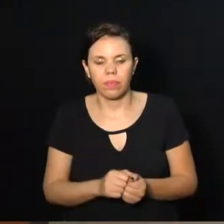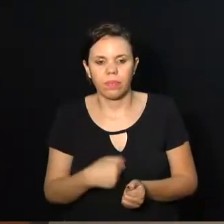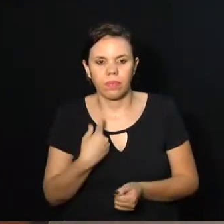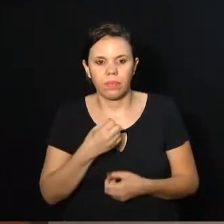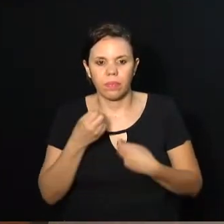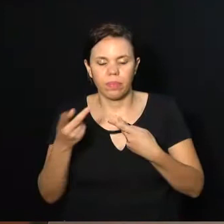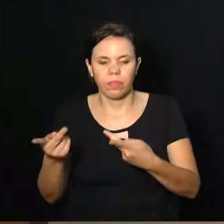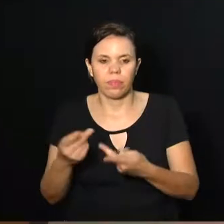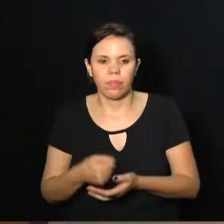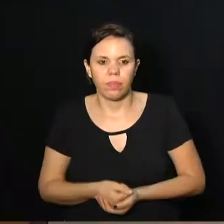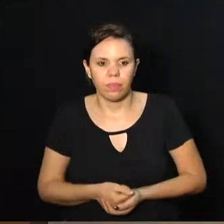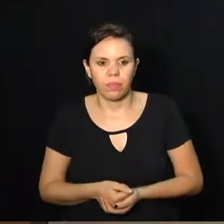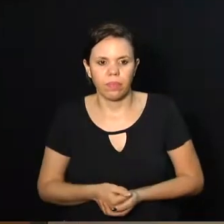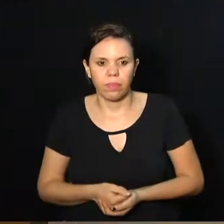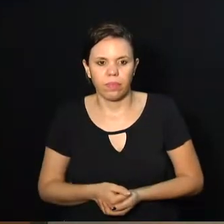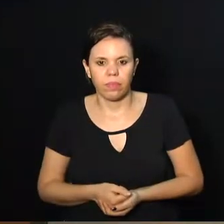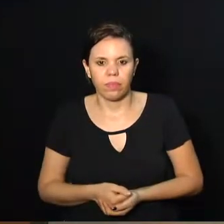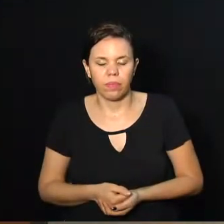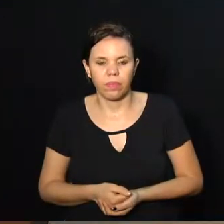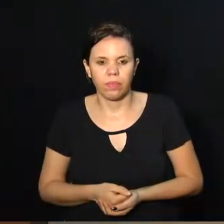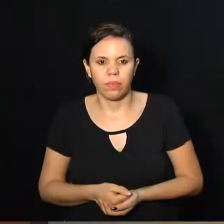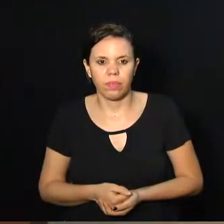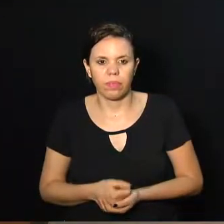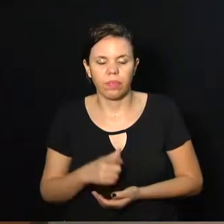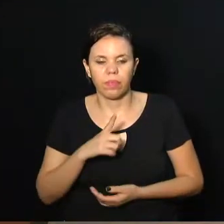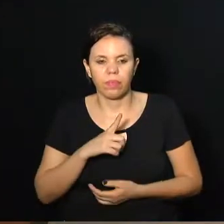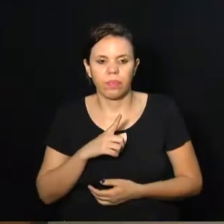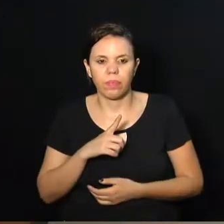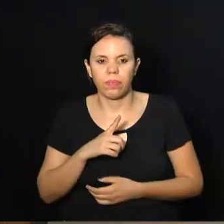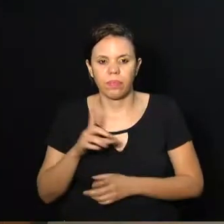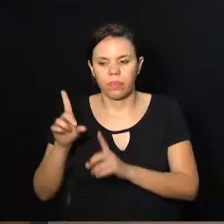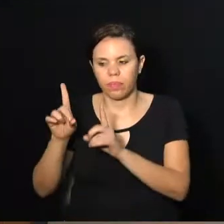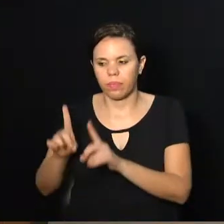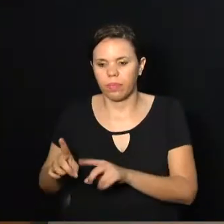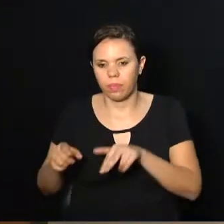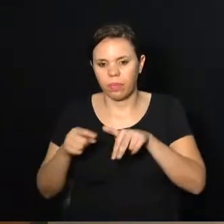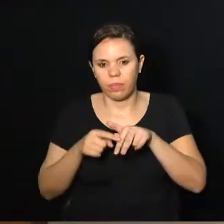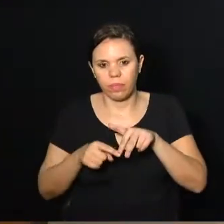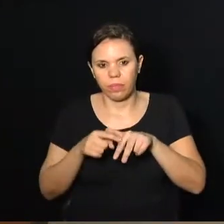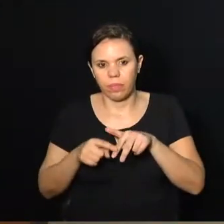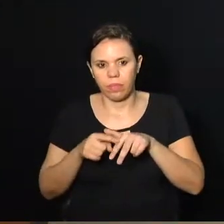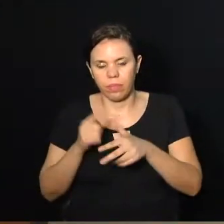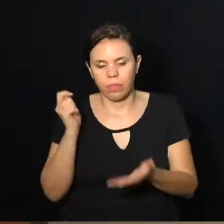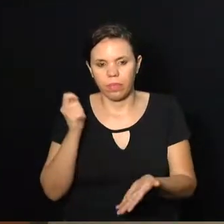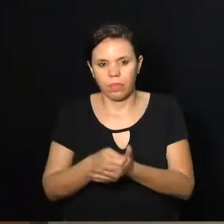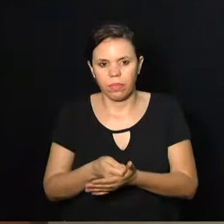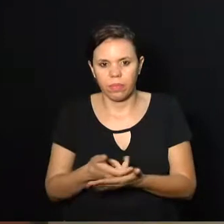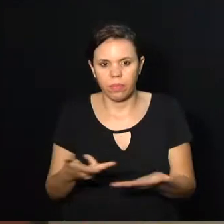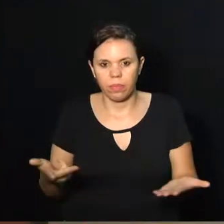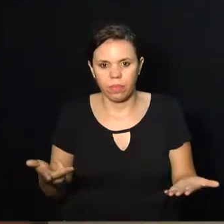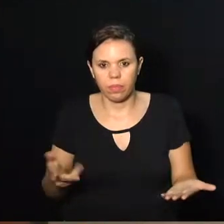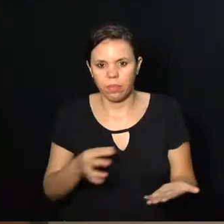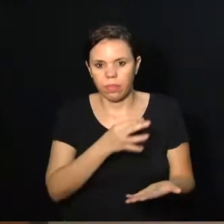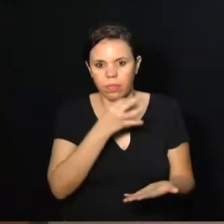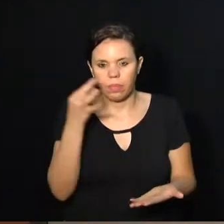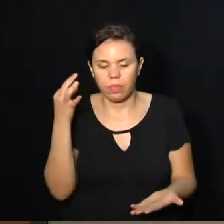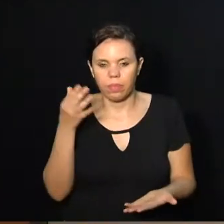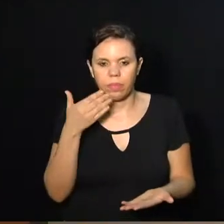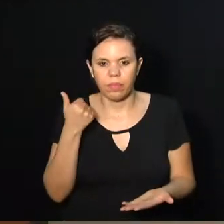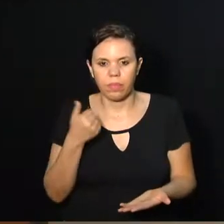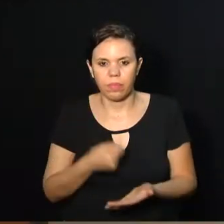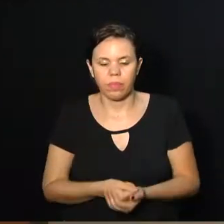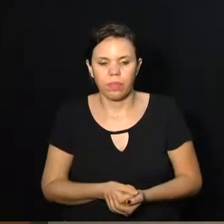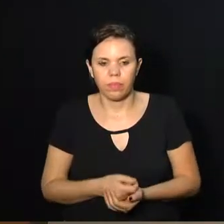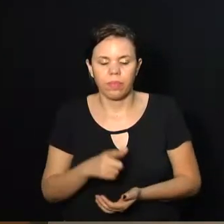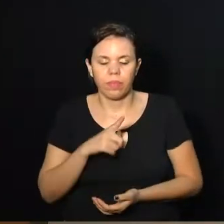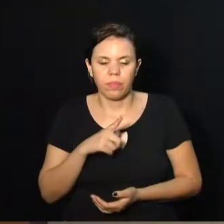muito bem-vindo. Ele tem uma deficiência na perna, né? Da rua, tudo. Sim. Mas ele comprou o carro, pagou à vista. Ele nem quis usar o... Ele nem quis, porque ele